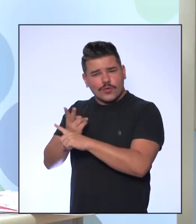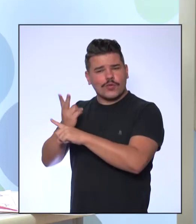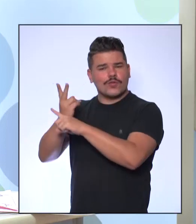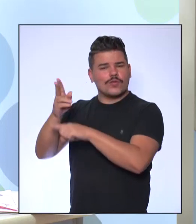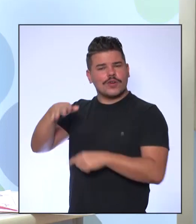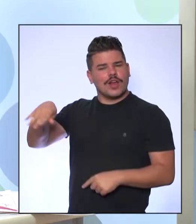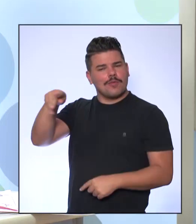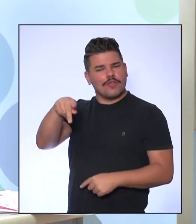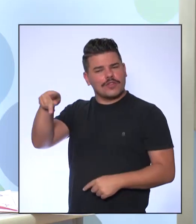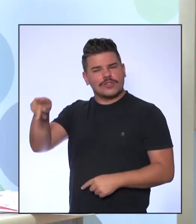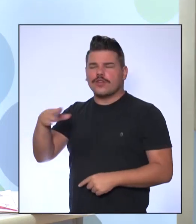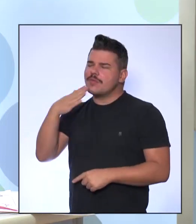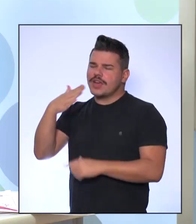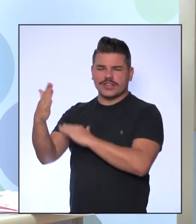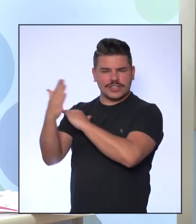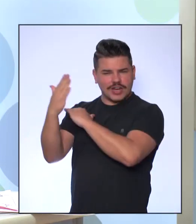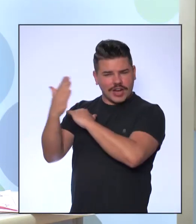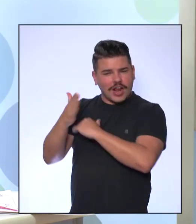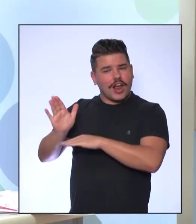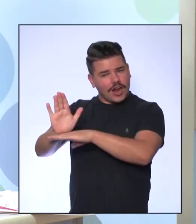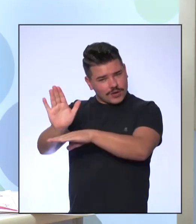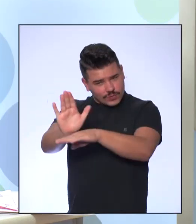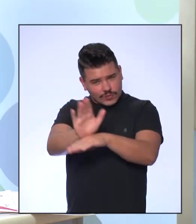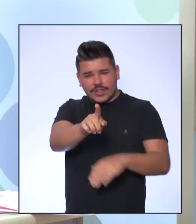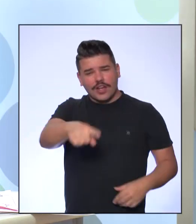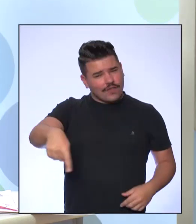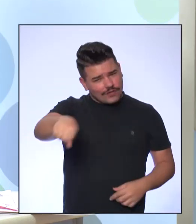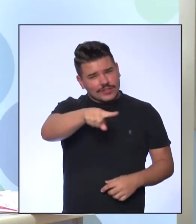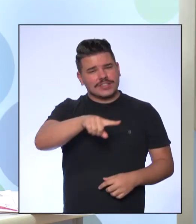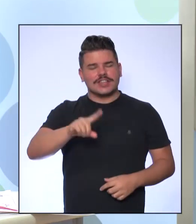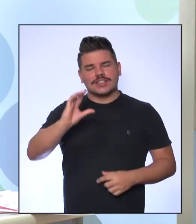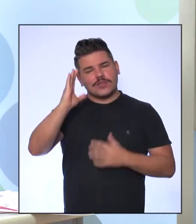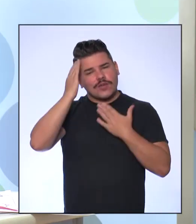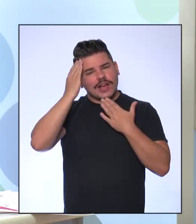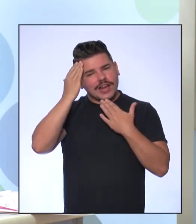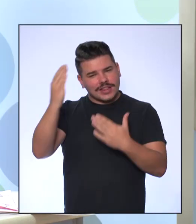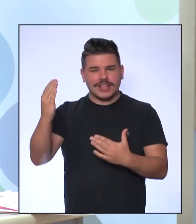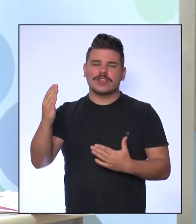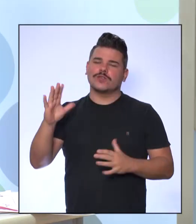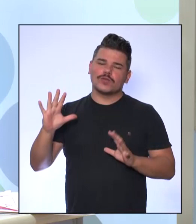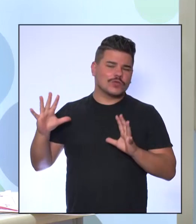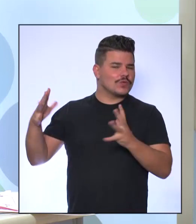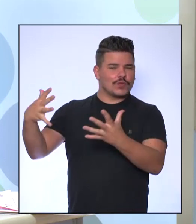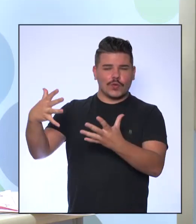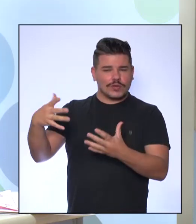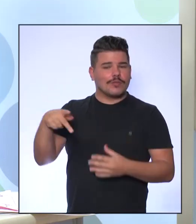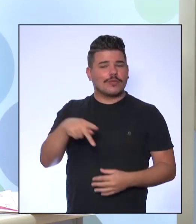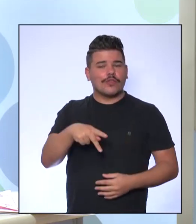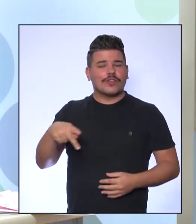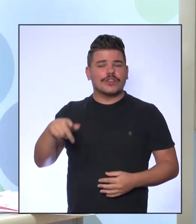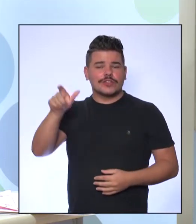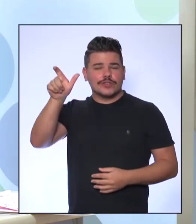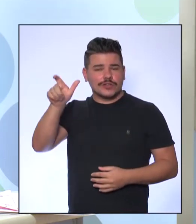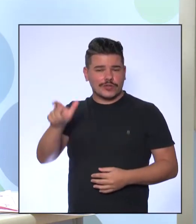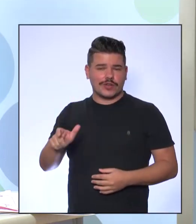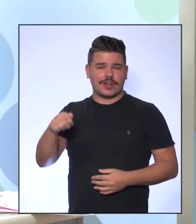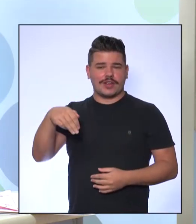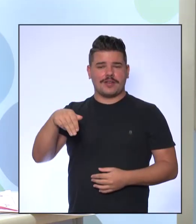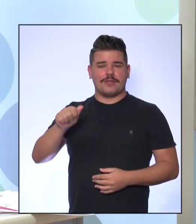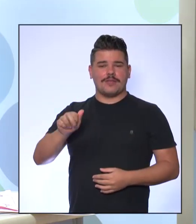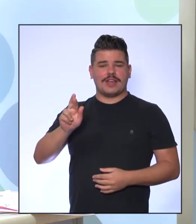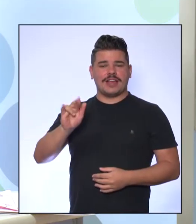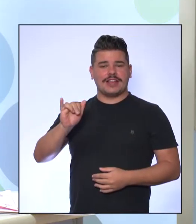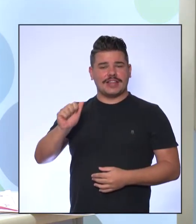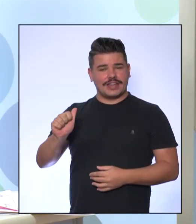auxílio, reforcem essa aula, por favor. Agradeço aí a participação, por exemplo, da professora Maria